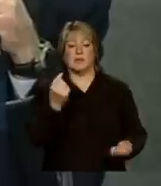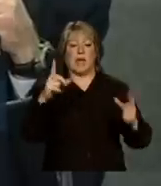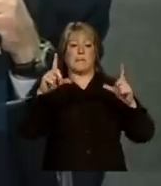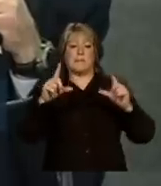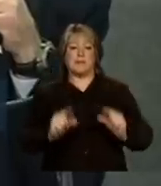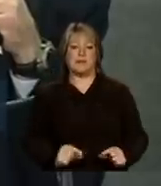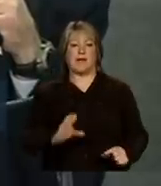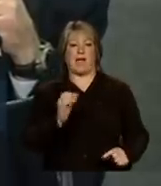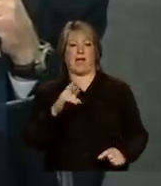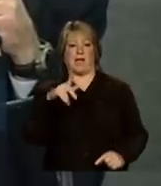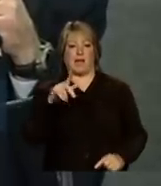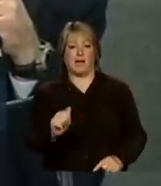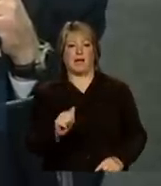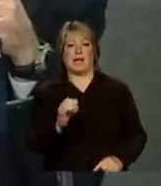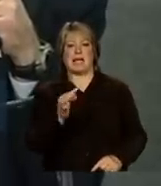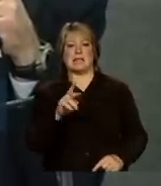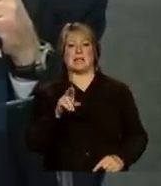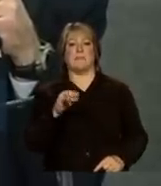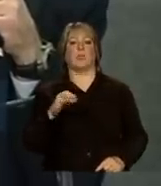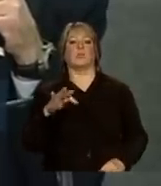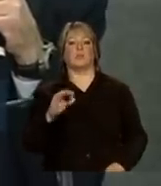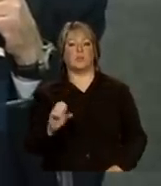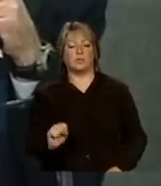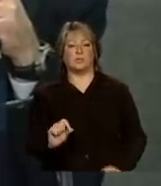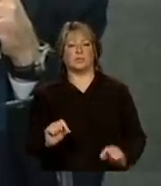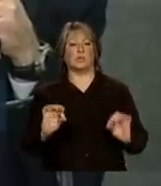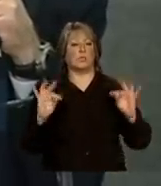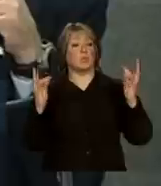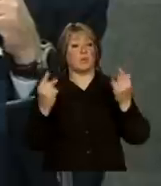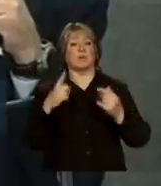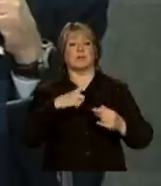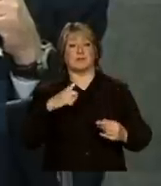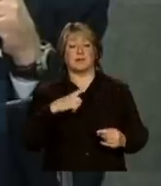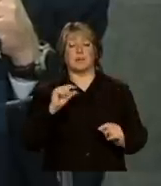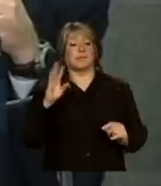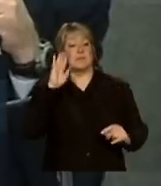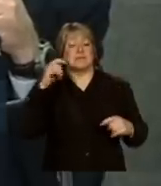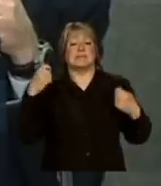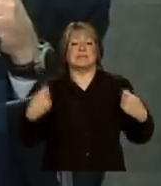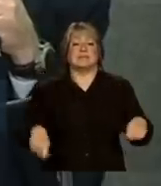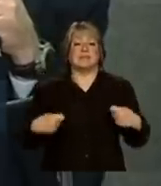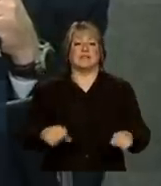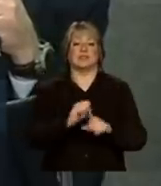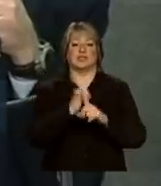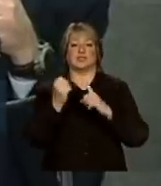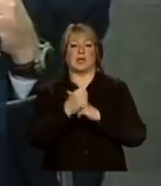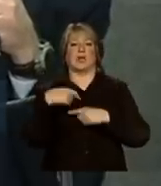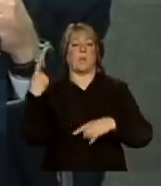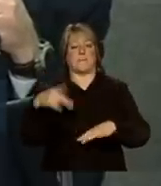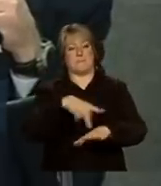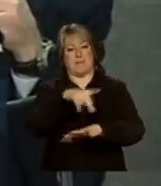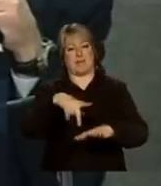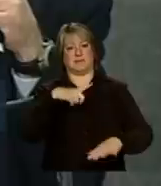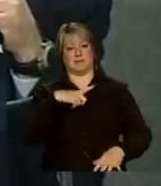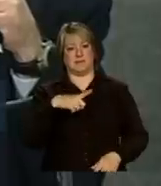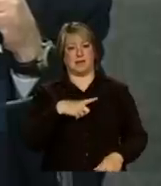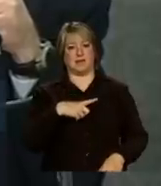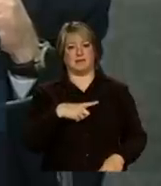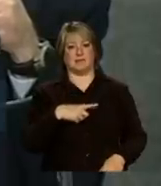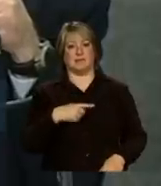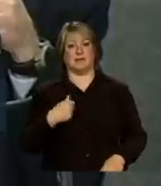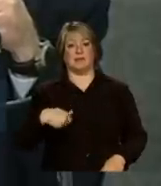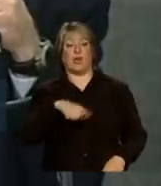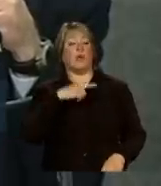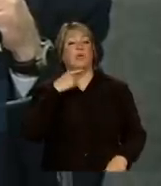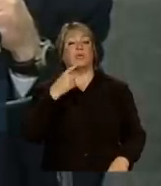tributária que é o sonho todo mundo tem né diante das necessidades sociais que o país tem nós ainda não conseguimos atender as demandas